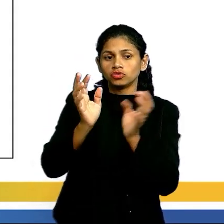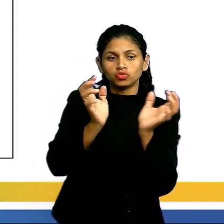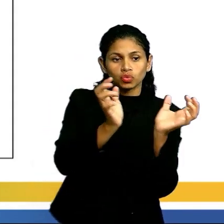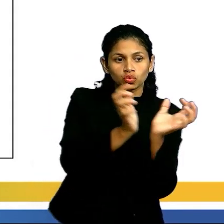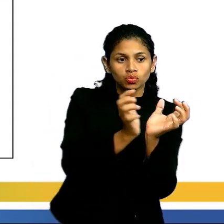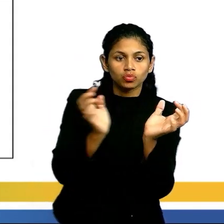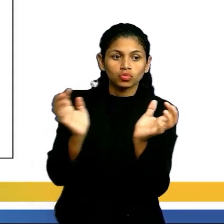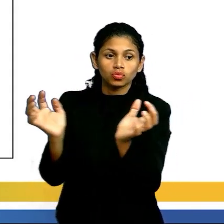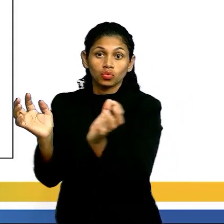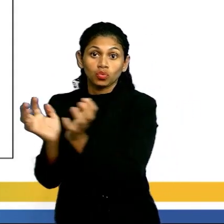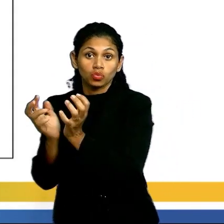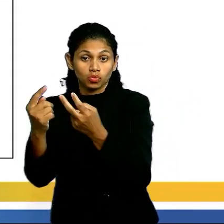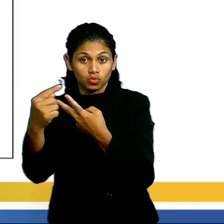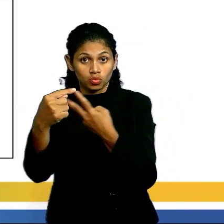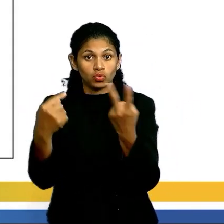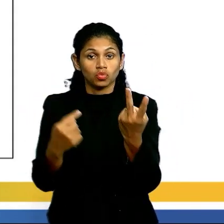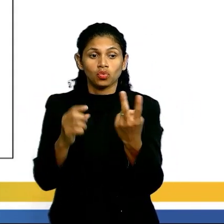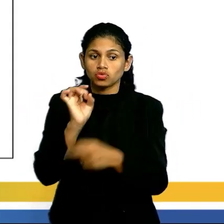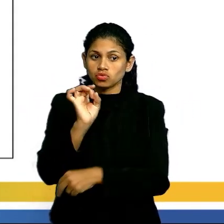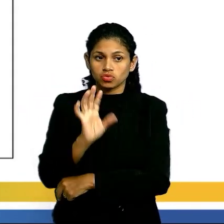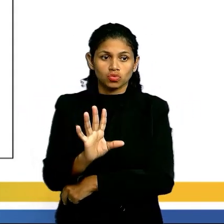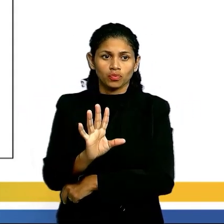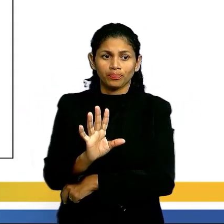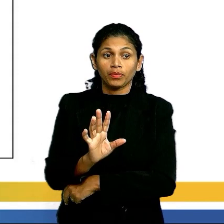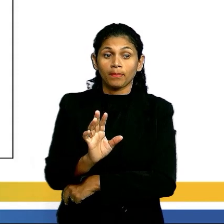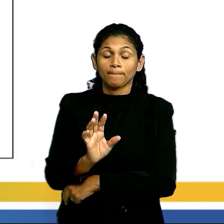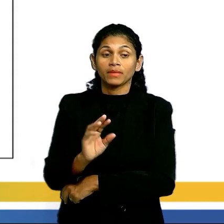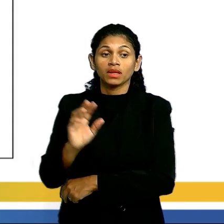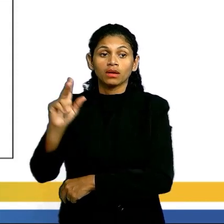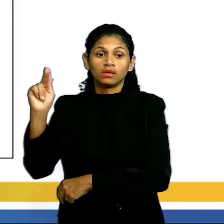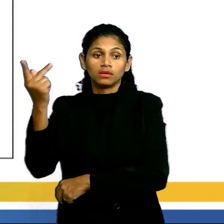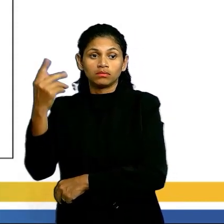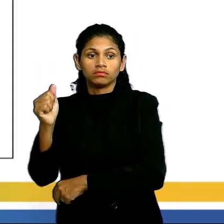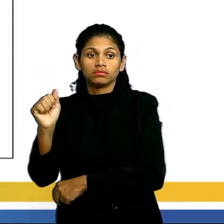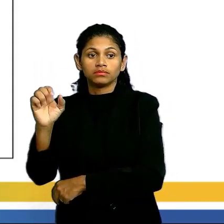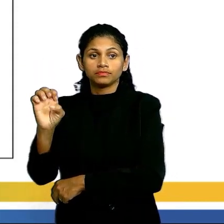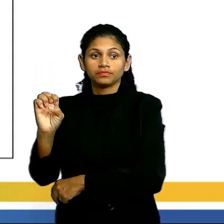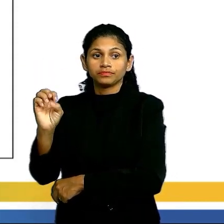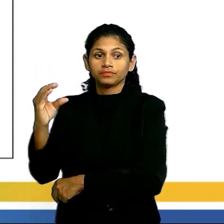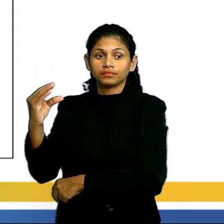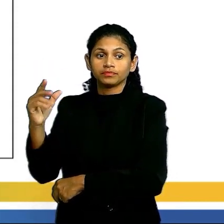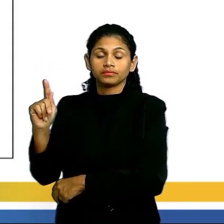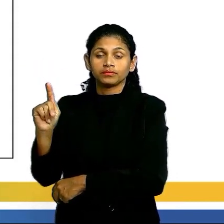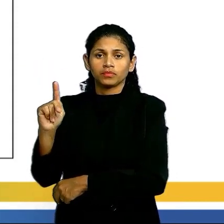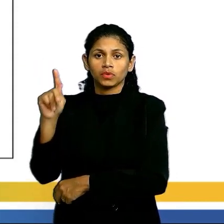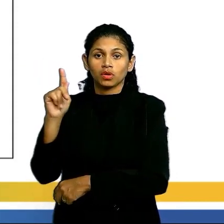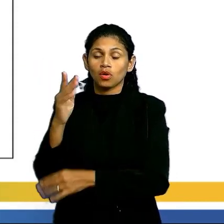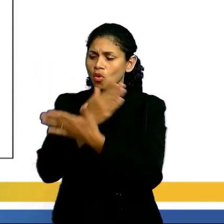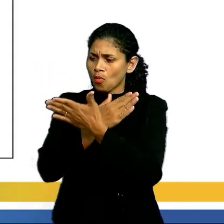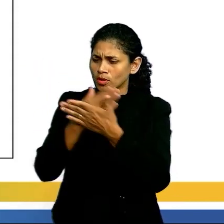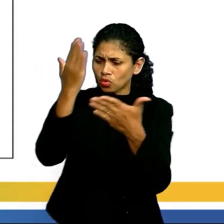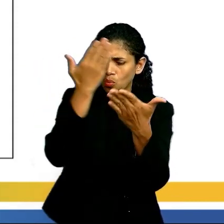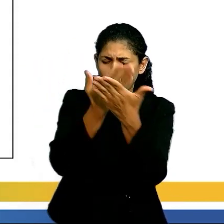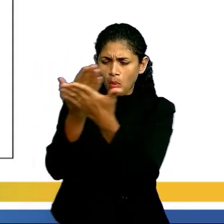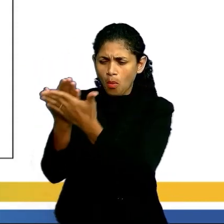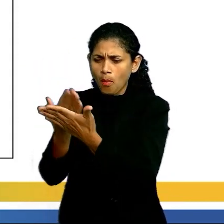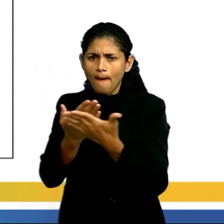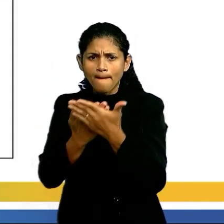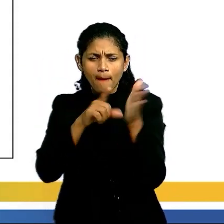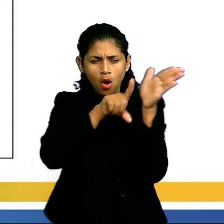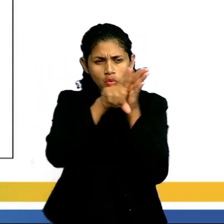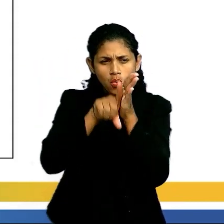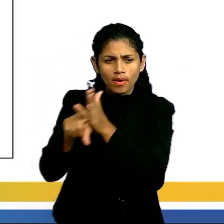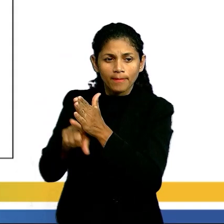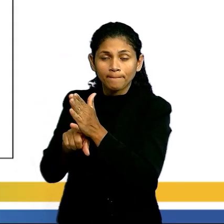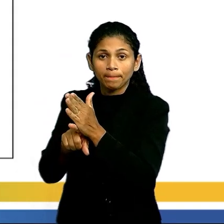ele também começou a fazer seus estudos e ele adicionou o protista, tá? O Ítaque, ele